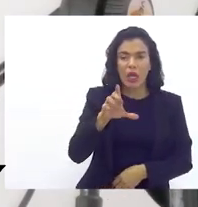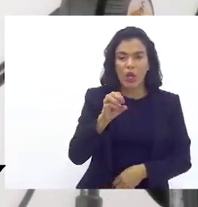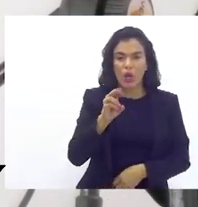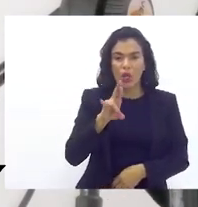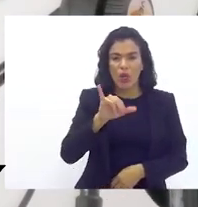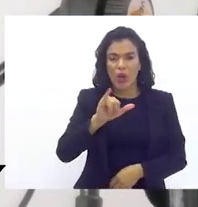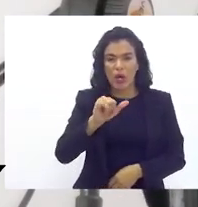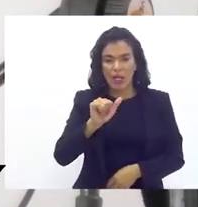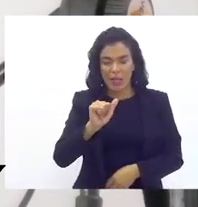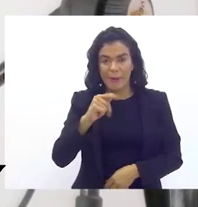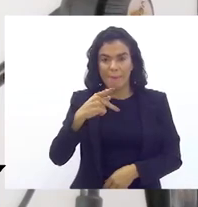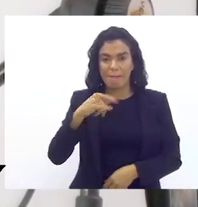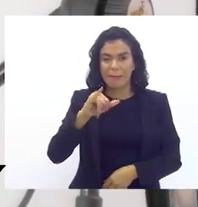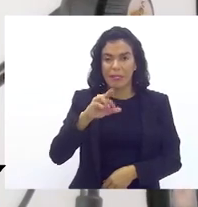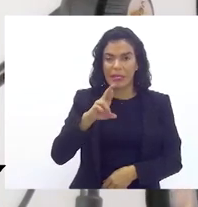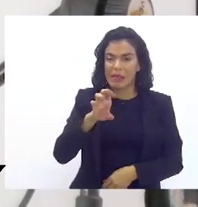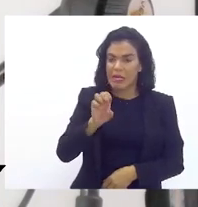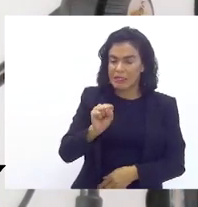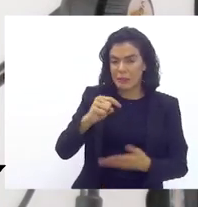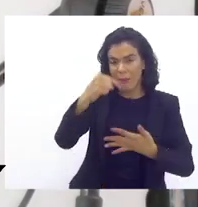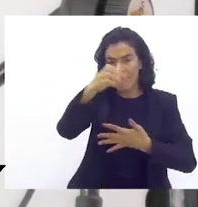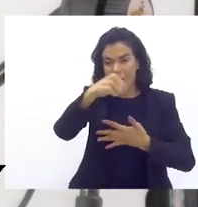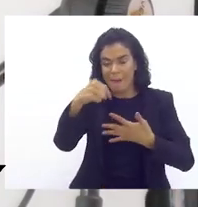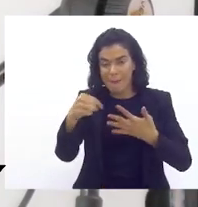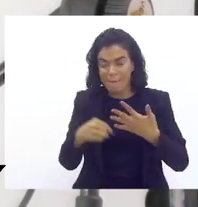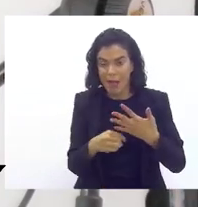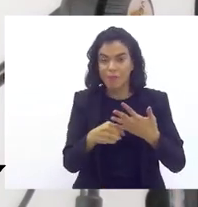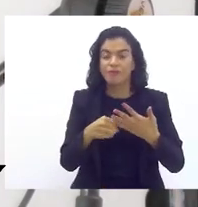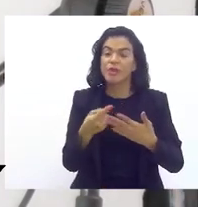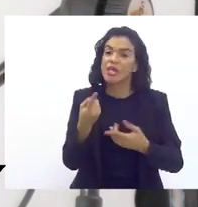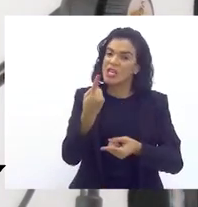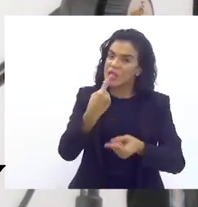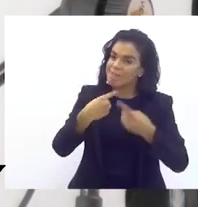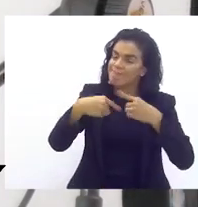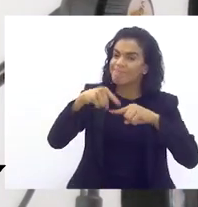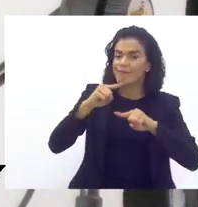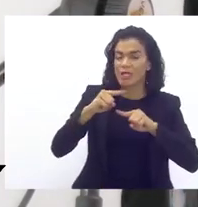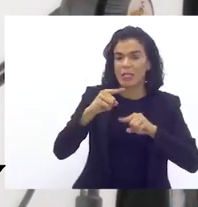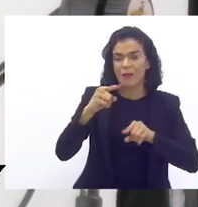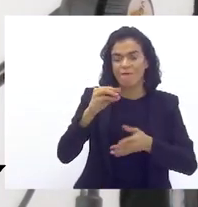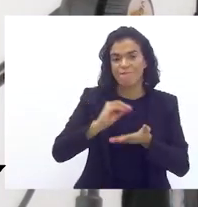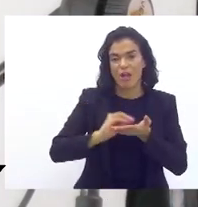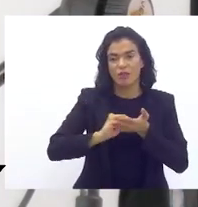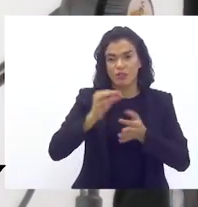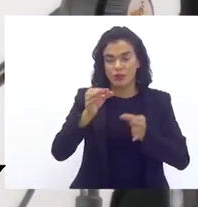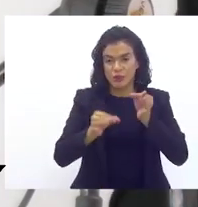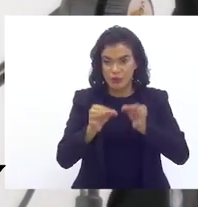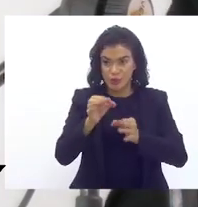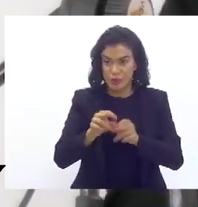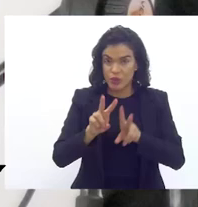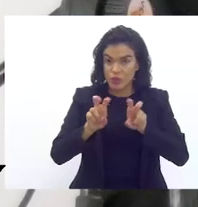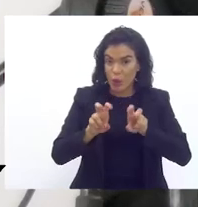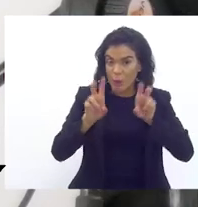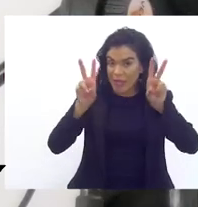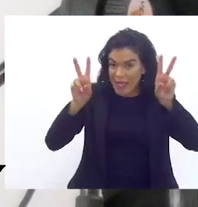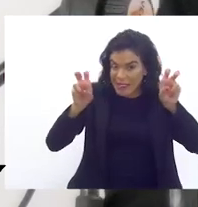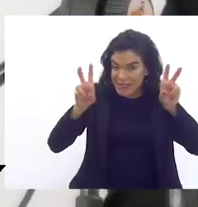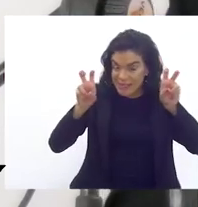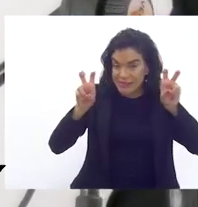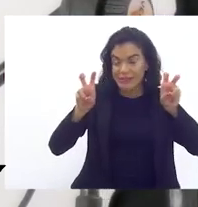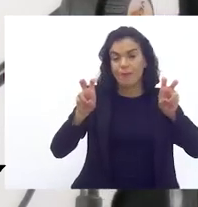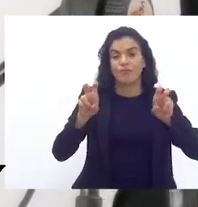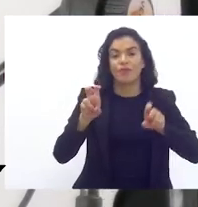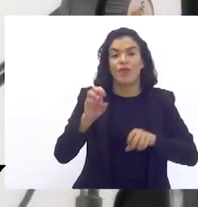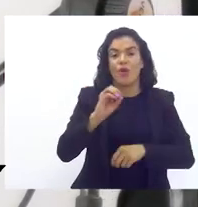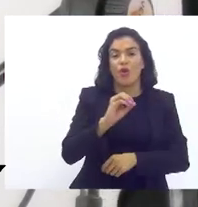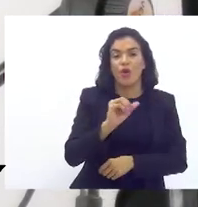vários relatar todos esses casos e corrigir algumas injustiças sobre o tema específico a Ordem